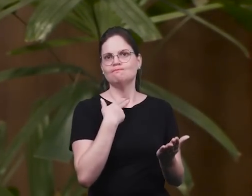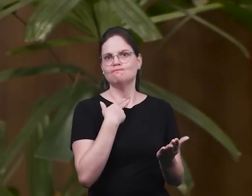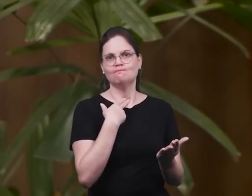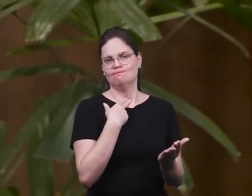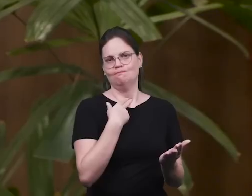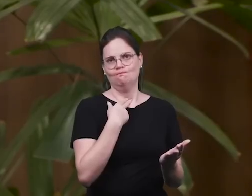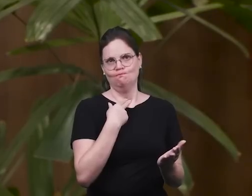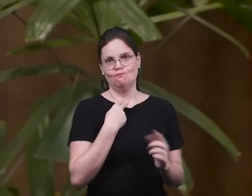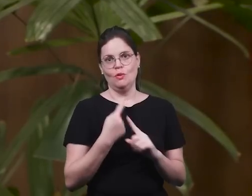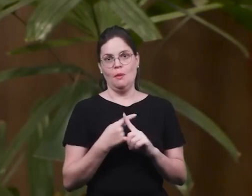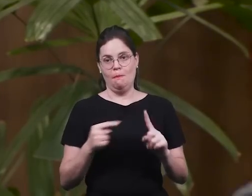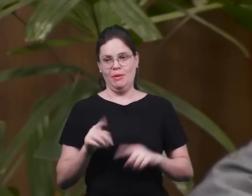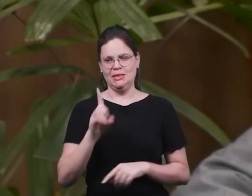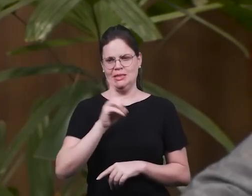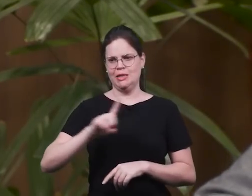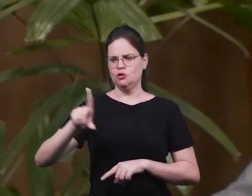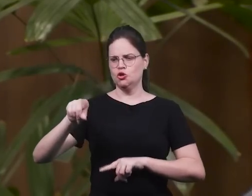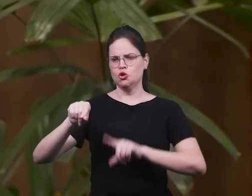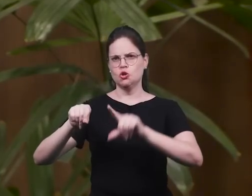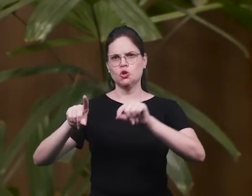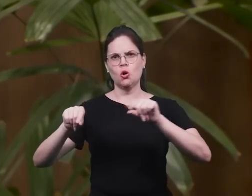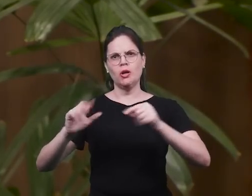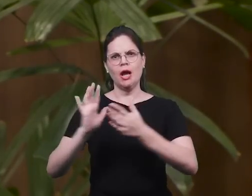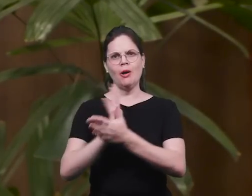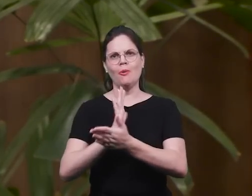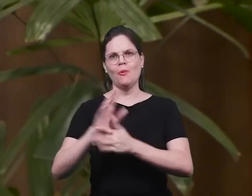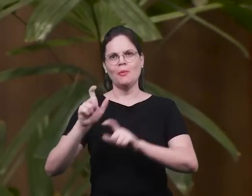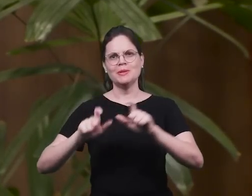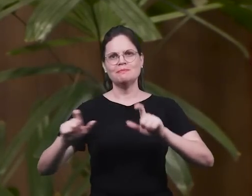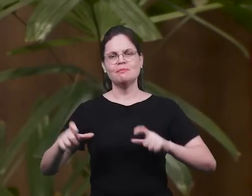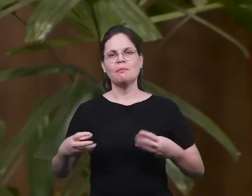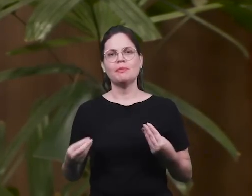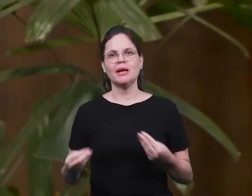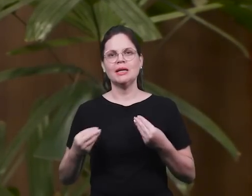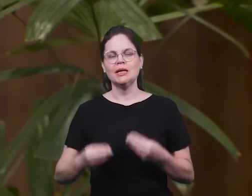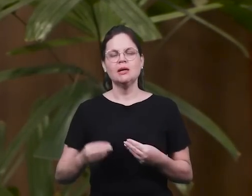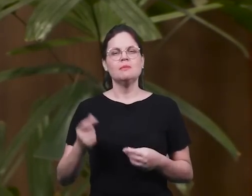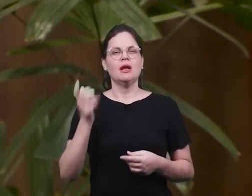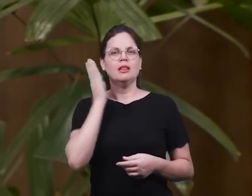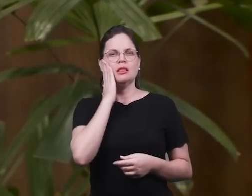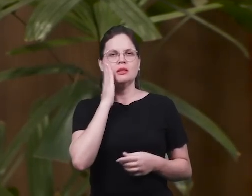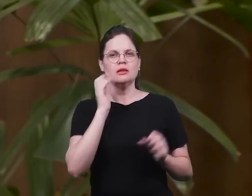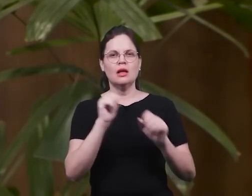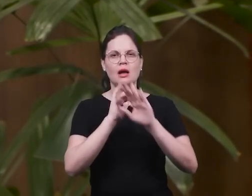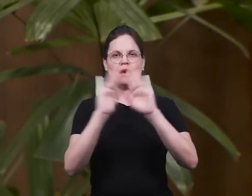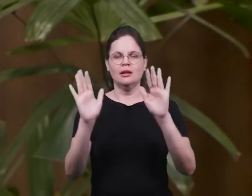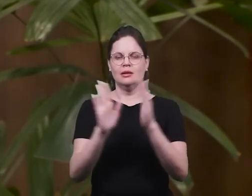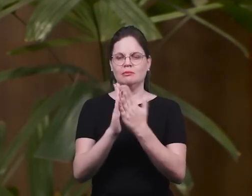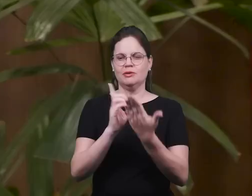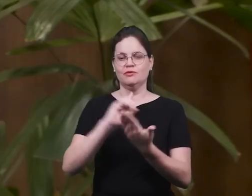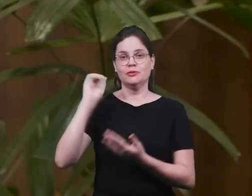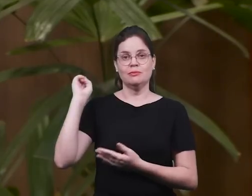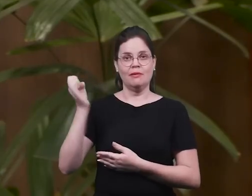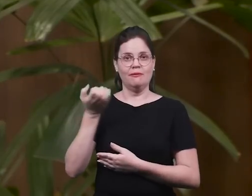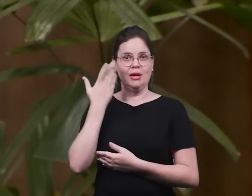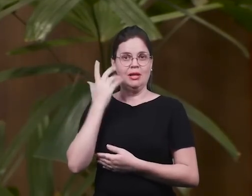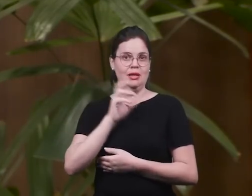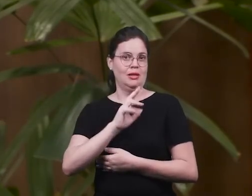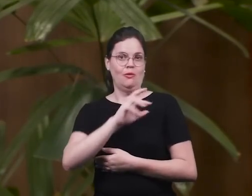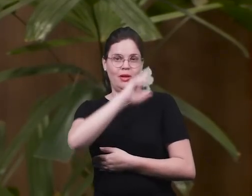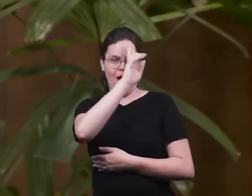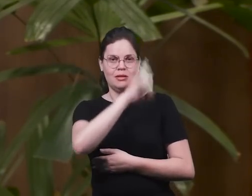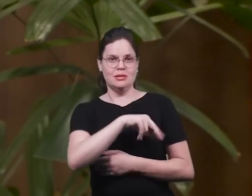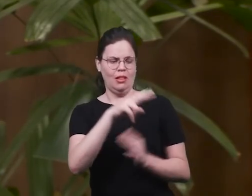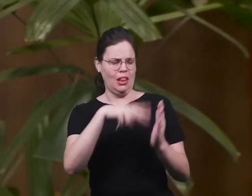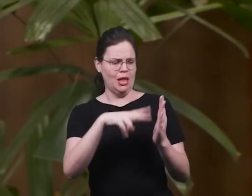essa missão de trazer a palavra. E não é a letra, mas trazer a revelação. Então o